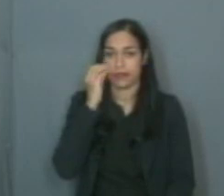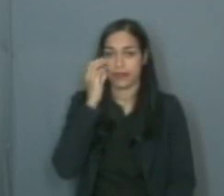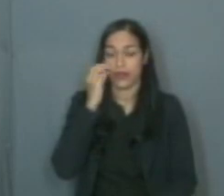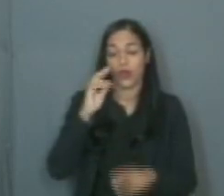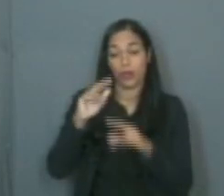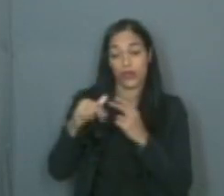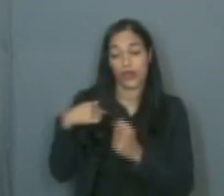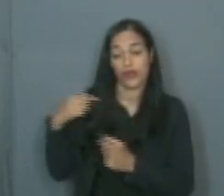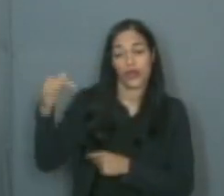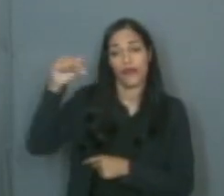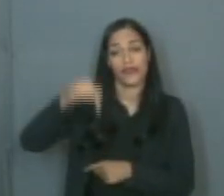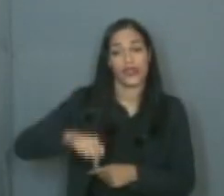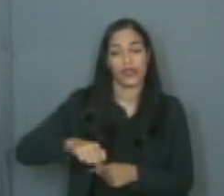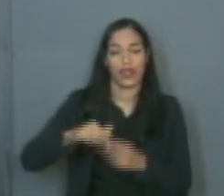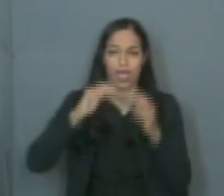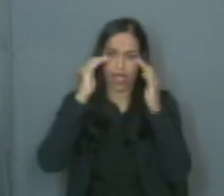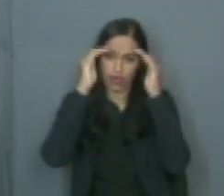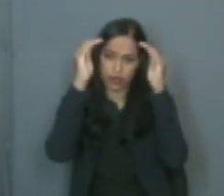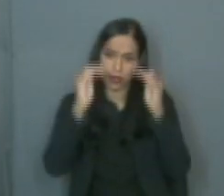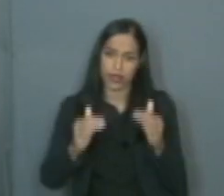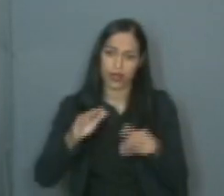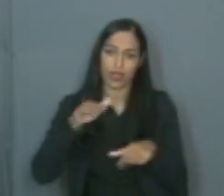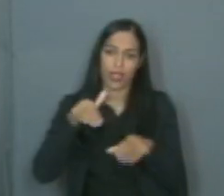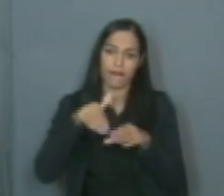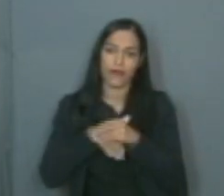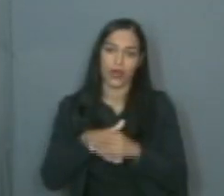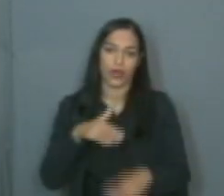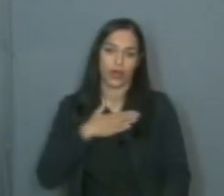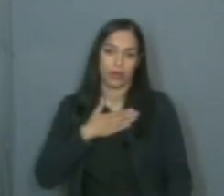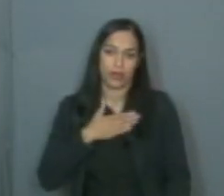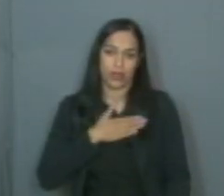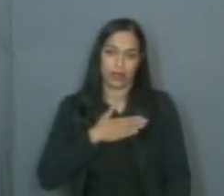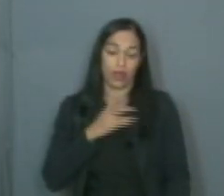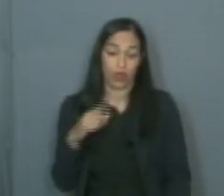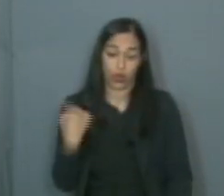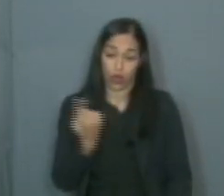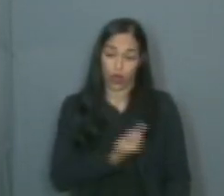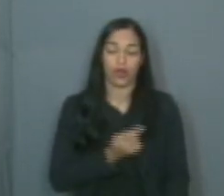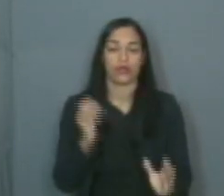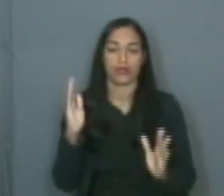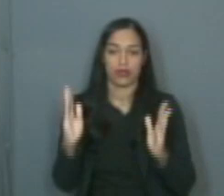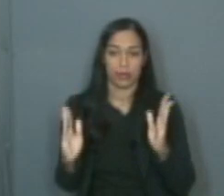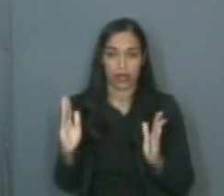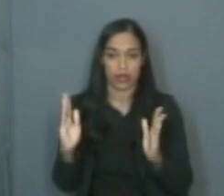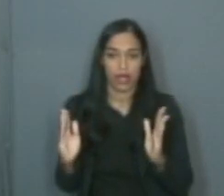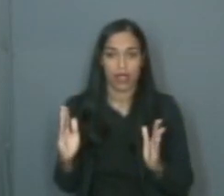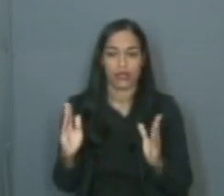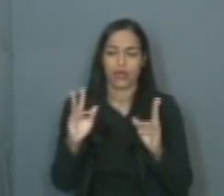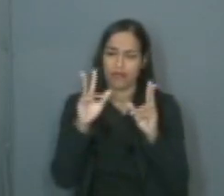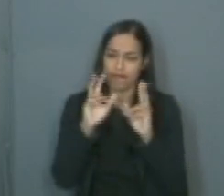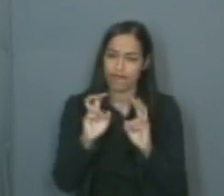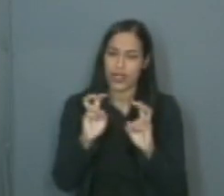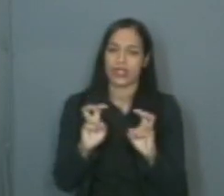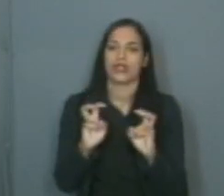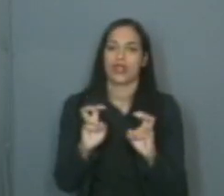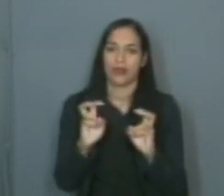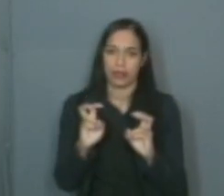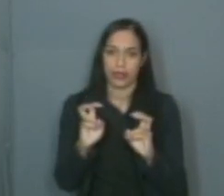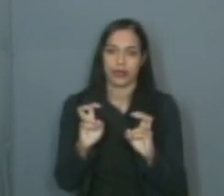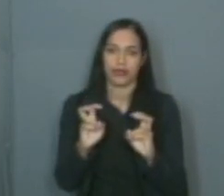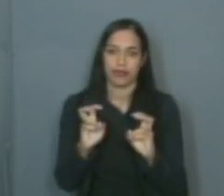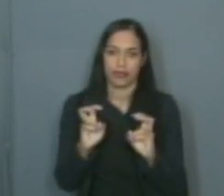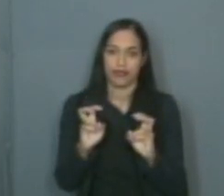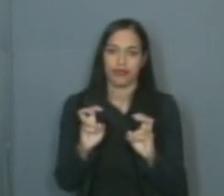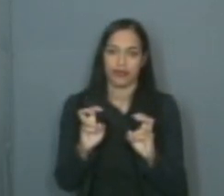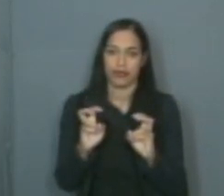aqui, respeitando aqueles que votaram em mim. Então, isso tem sido o nosso mandato. Então, eu percebo que, muitas vezes, no calor da